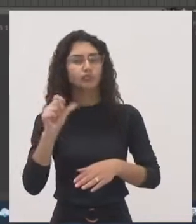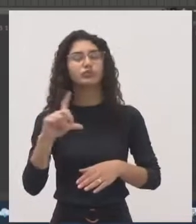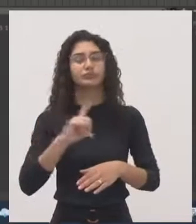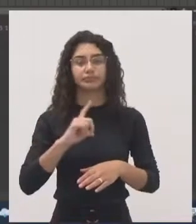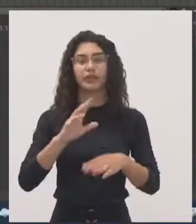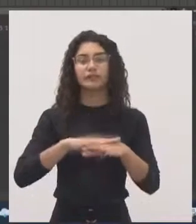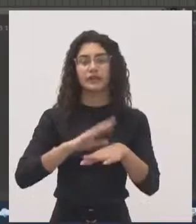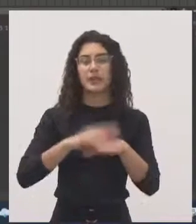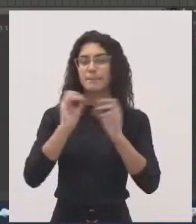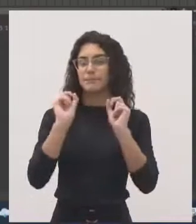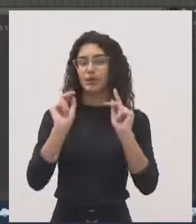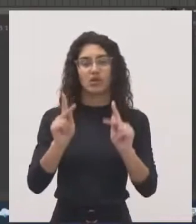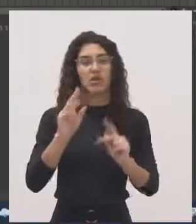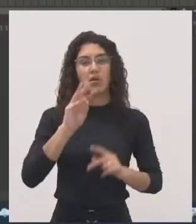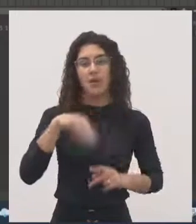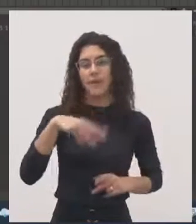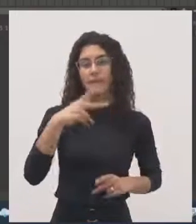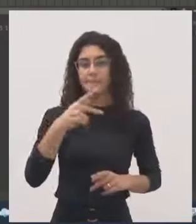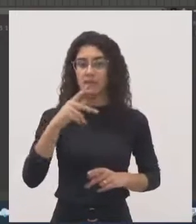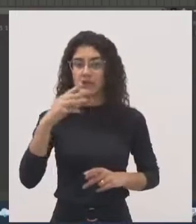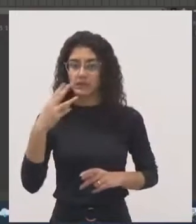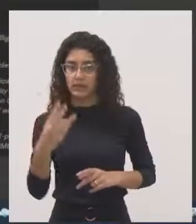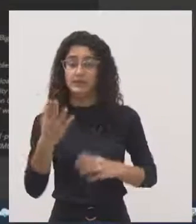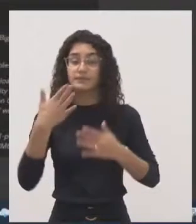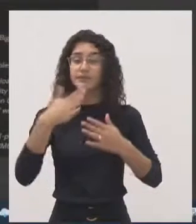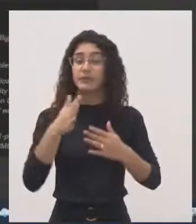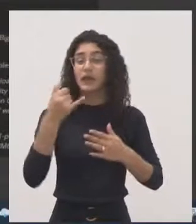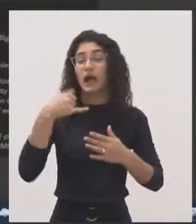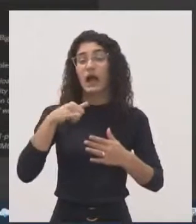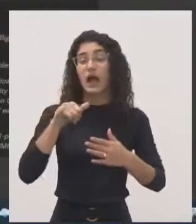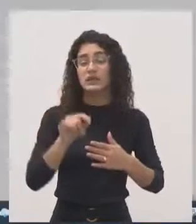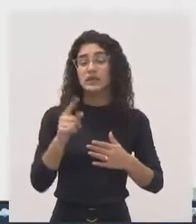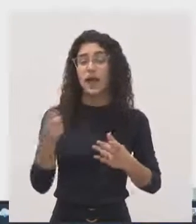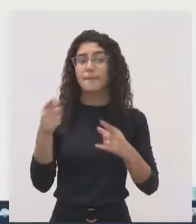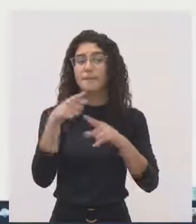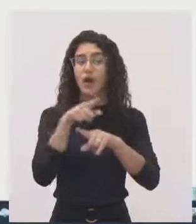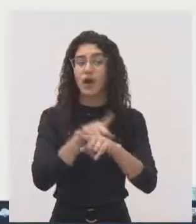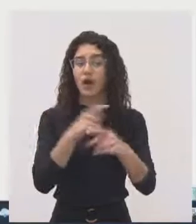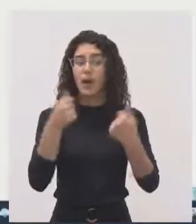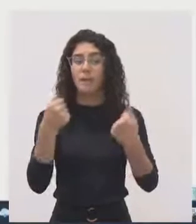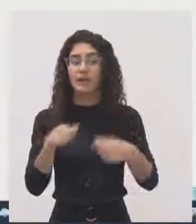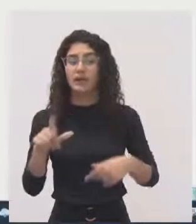pronto em MP3. Caso contrário, pessoal, vocês vão ter